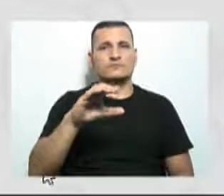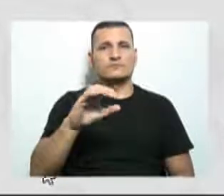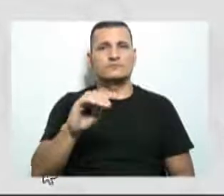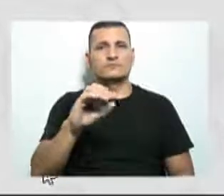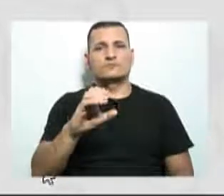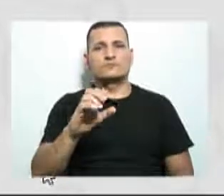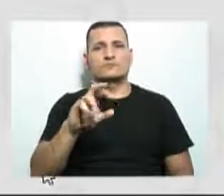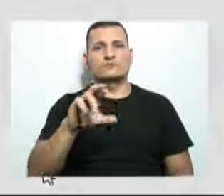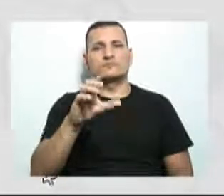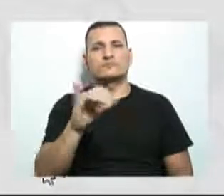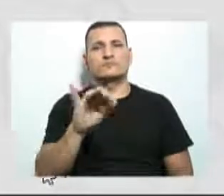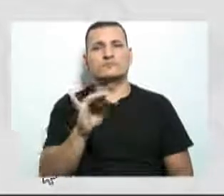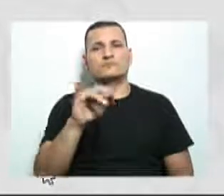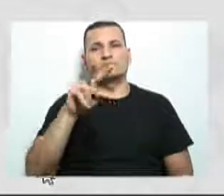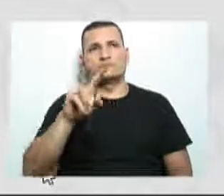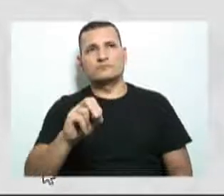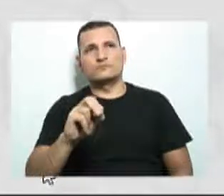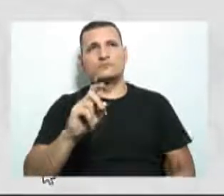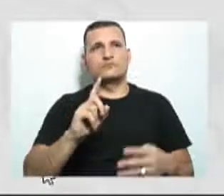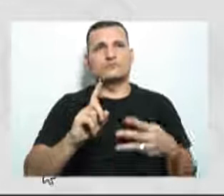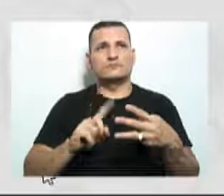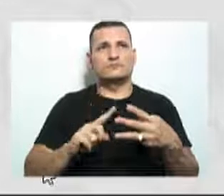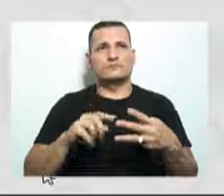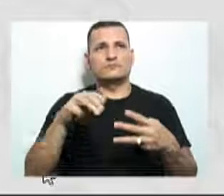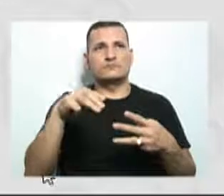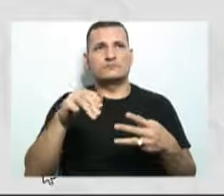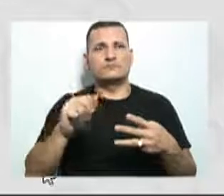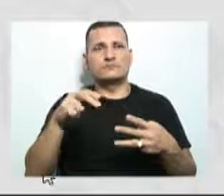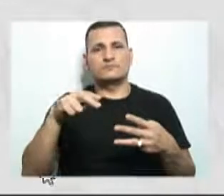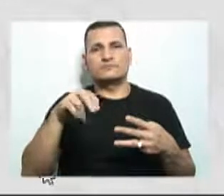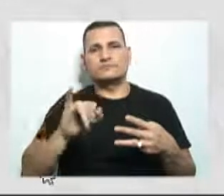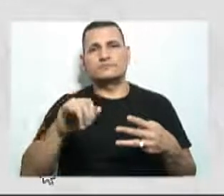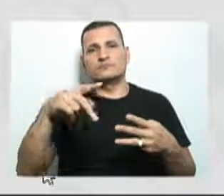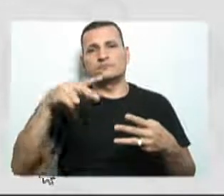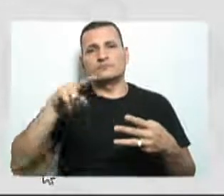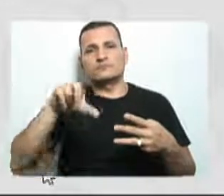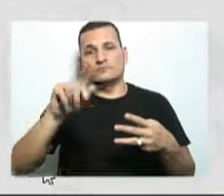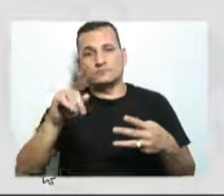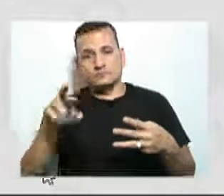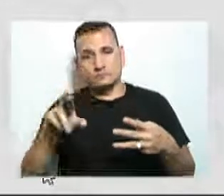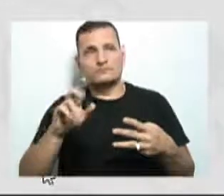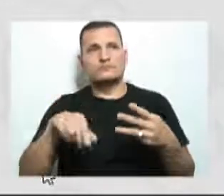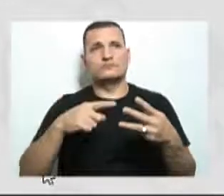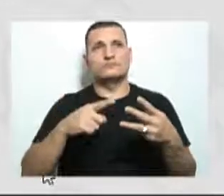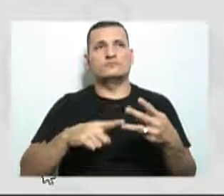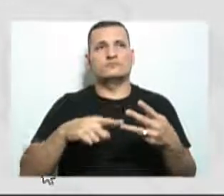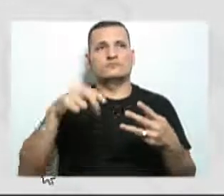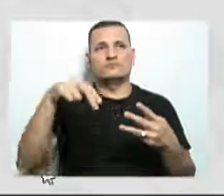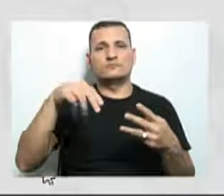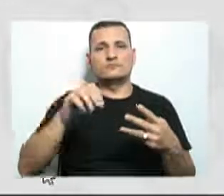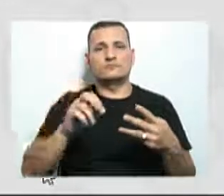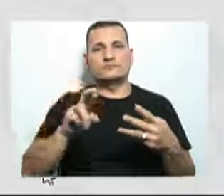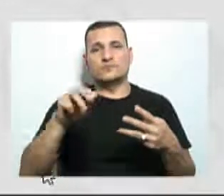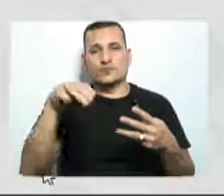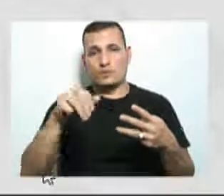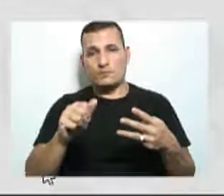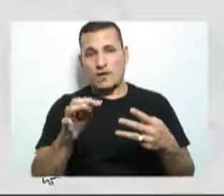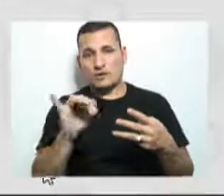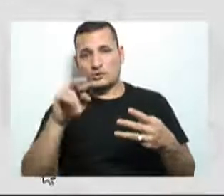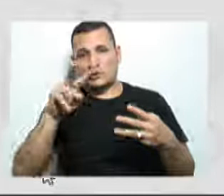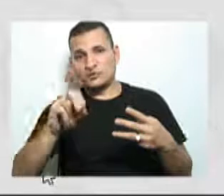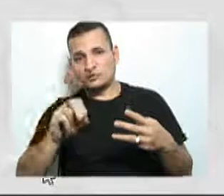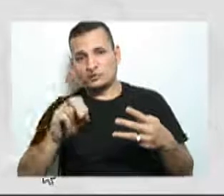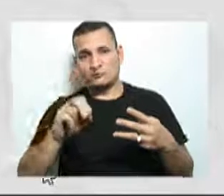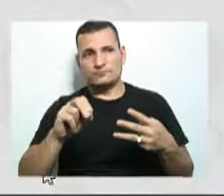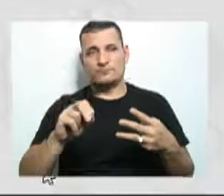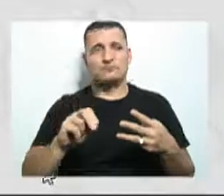coercitivo, o poder manipulador e o poder normativo. Beleza? Eu espero que você se aprofunde nisso, porque na nossa aula, quanto tempo nós